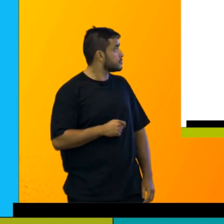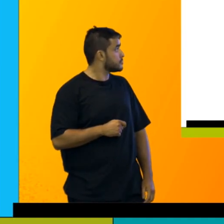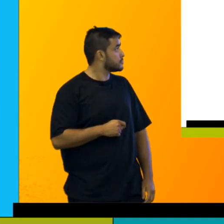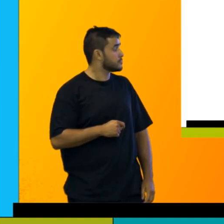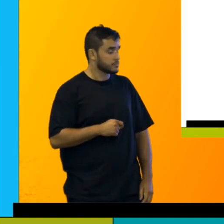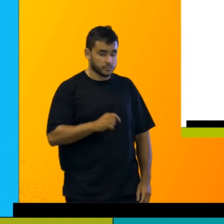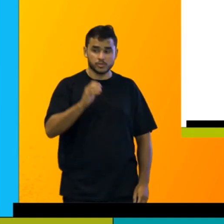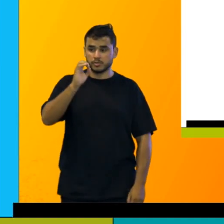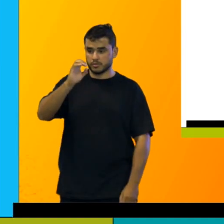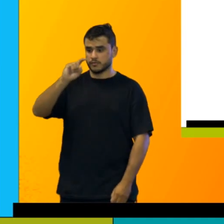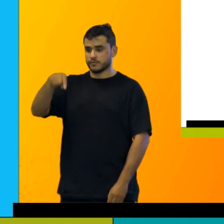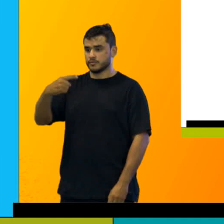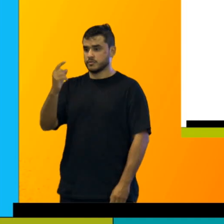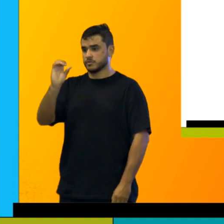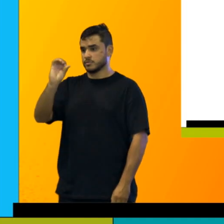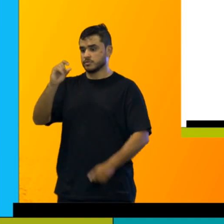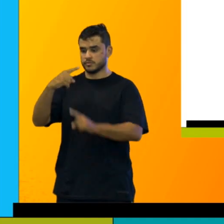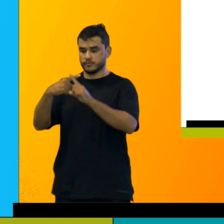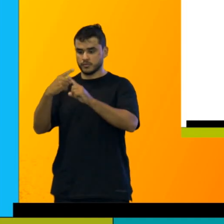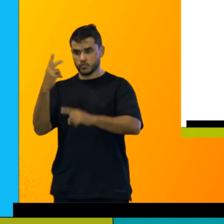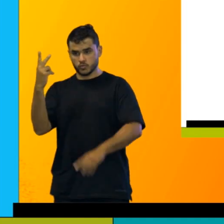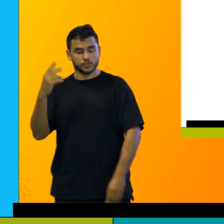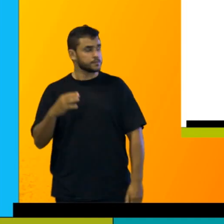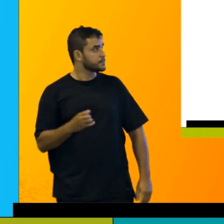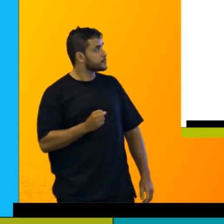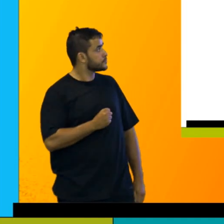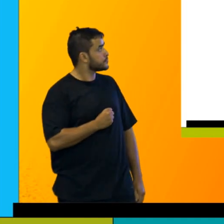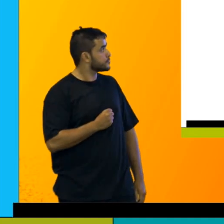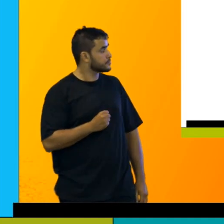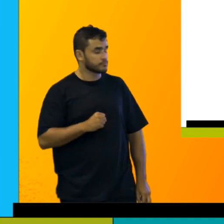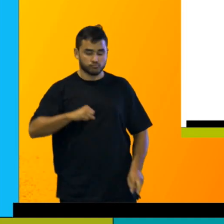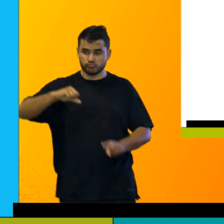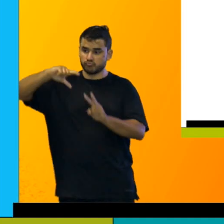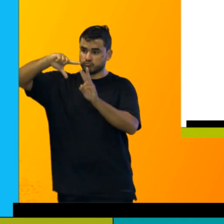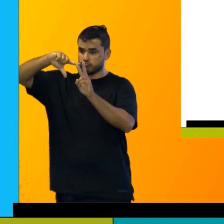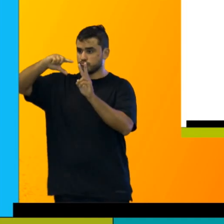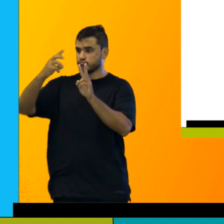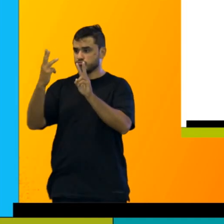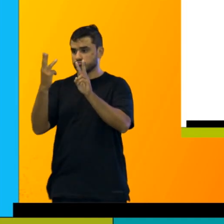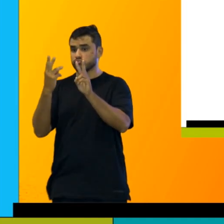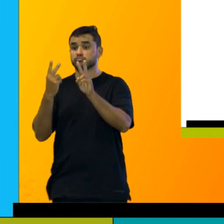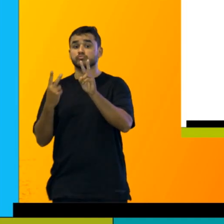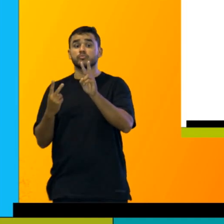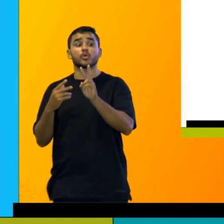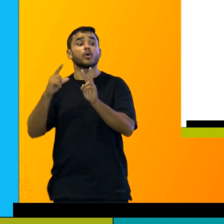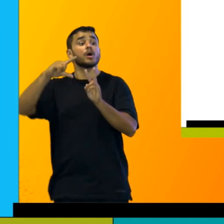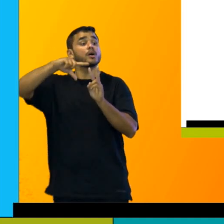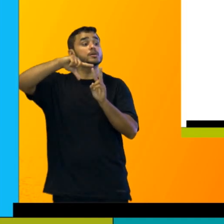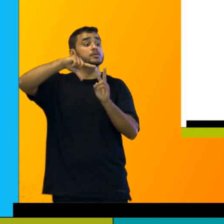2. Aí dá a fórmula, ó. Raiz de 3 sobre 2. Raiz de 3 é quanto, galera?